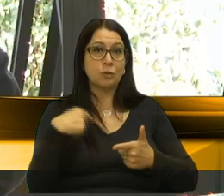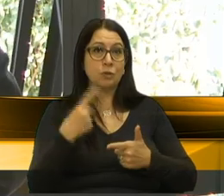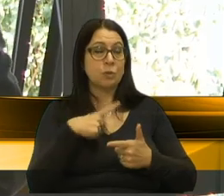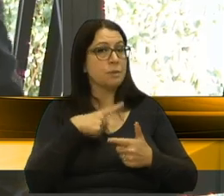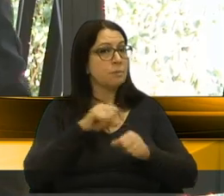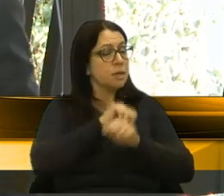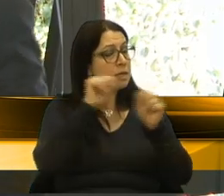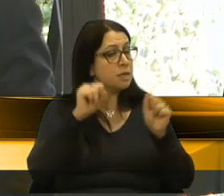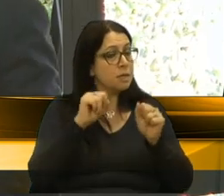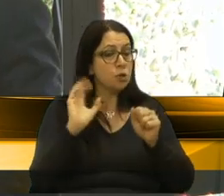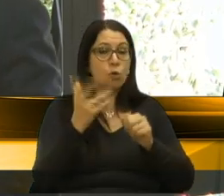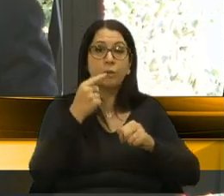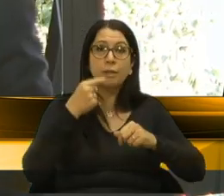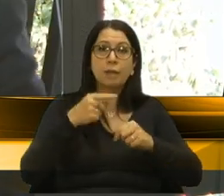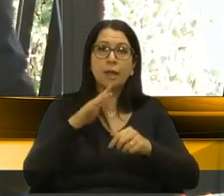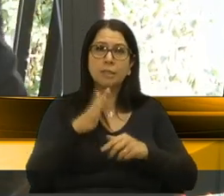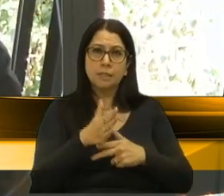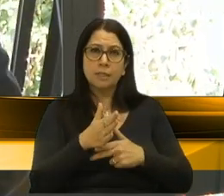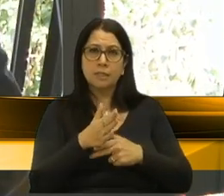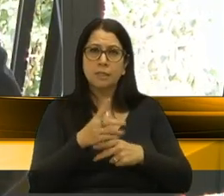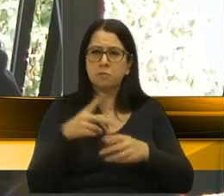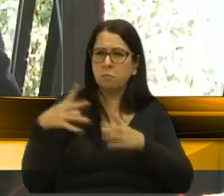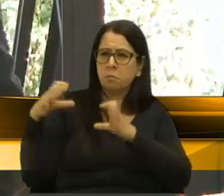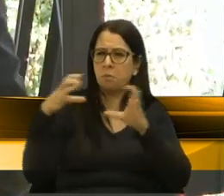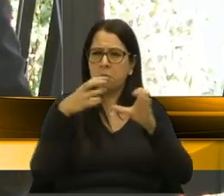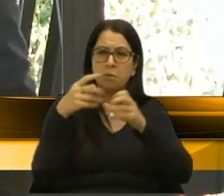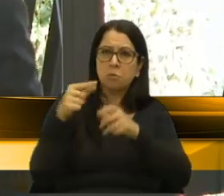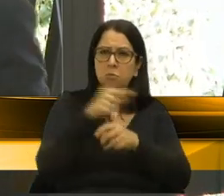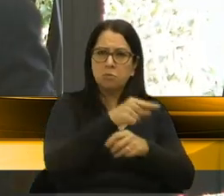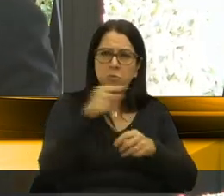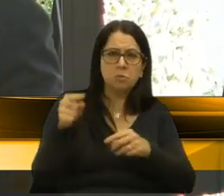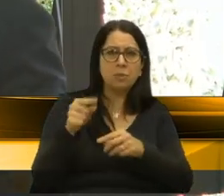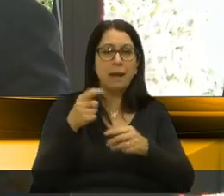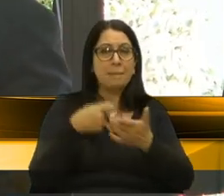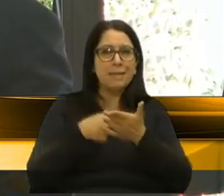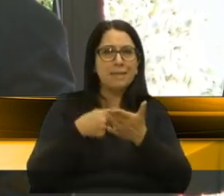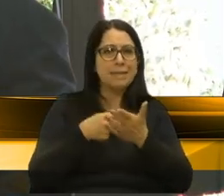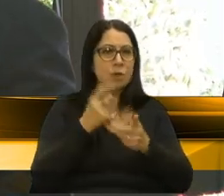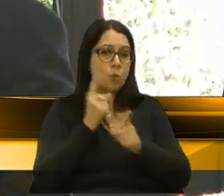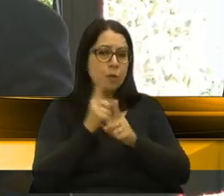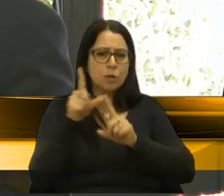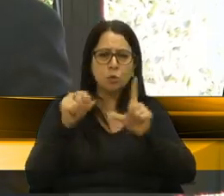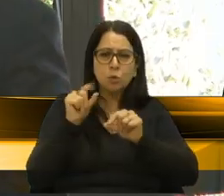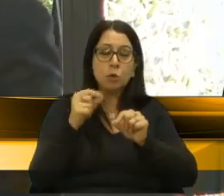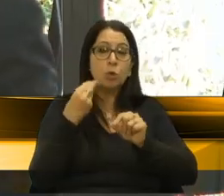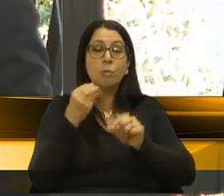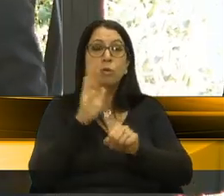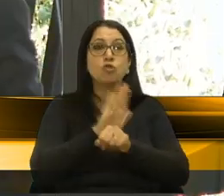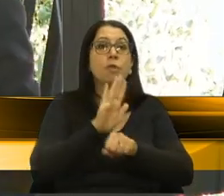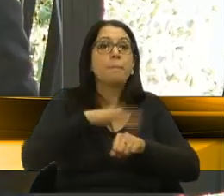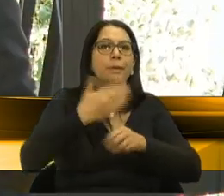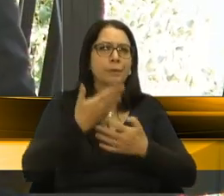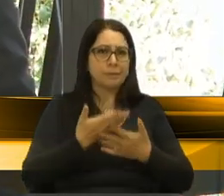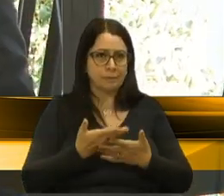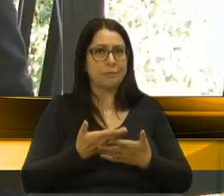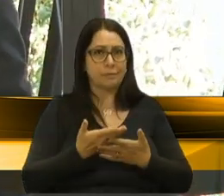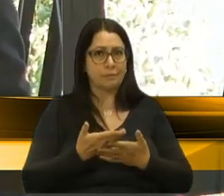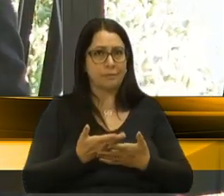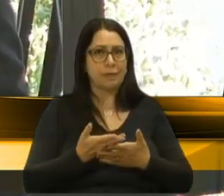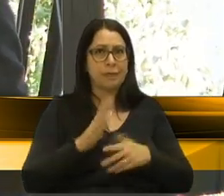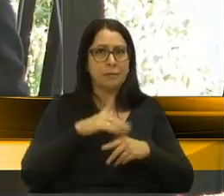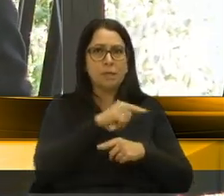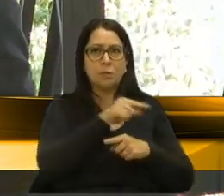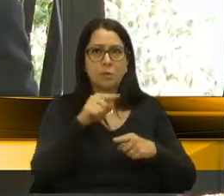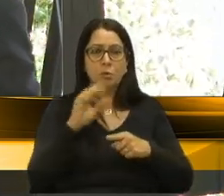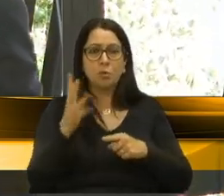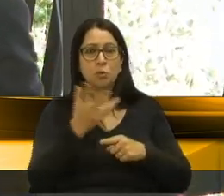manhã inteira aqui, e até, às vezes, em algum atrito, um com o outro, para tentar achar alternativa de como a gente pode ajudar mais, além daquilo